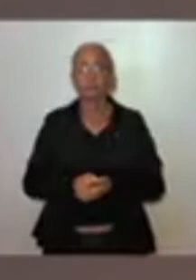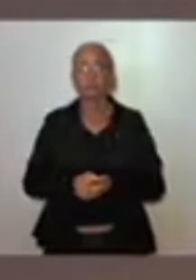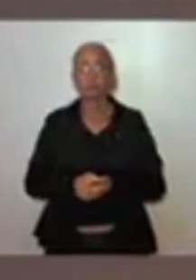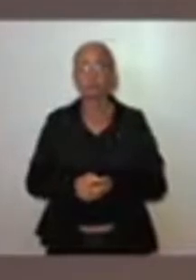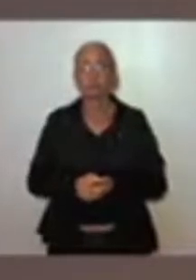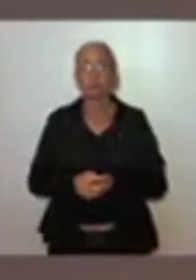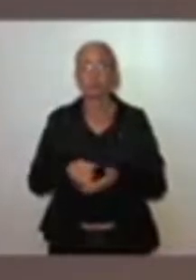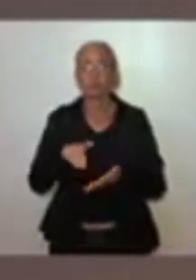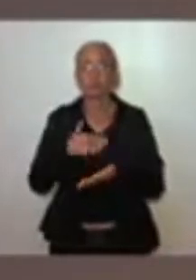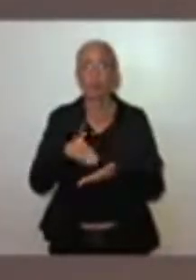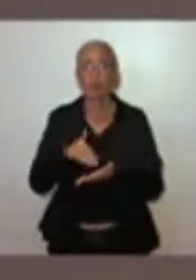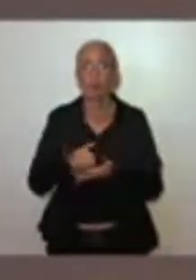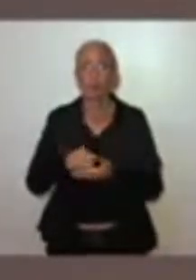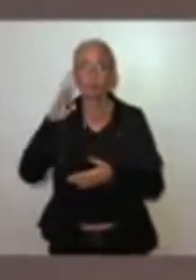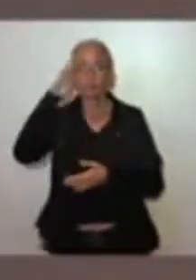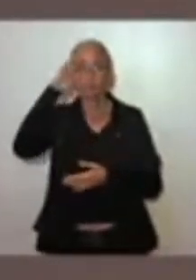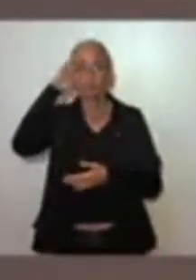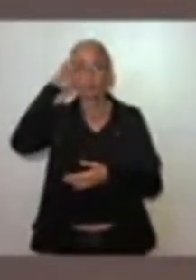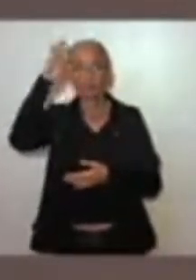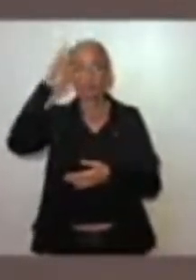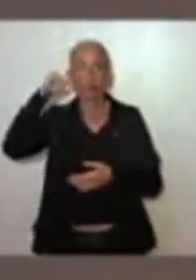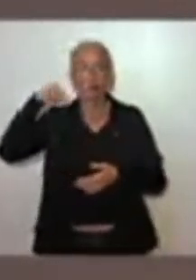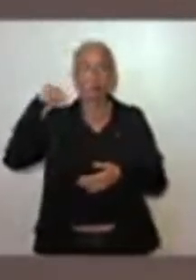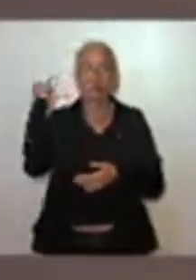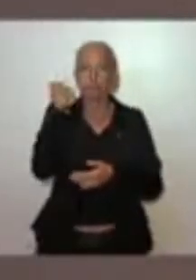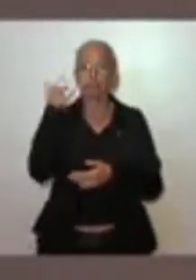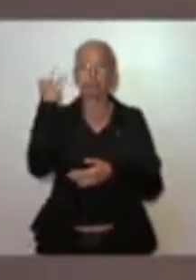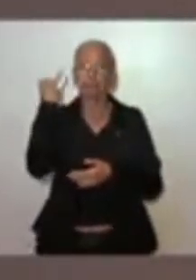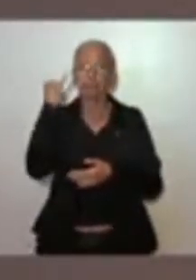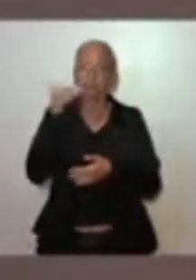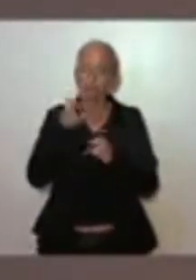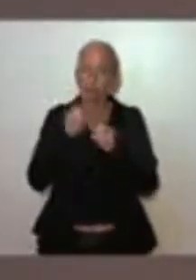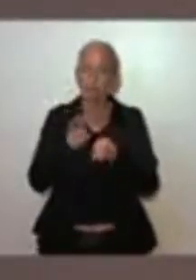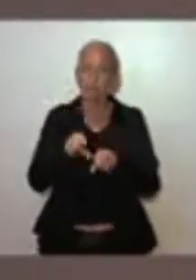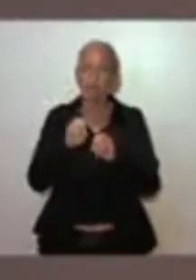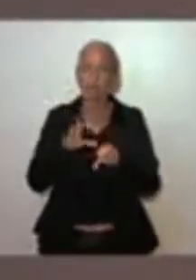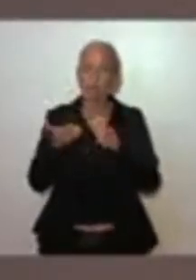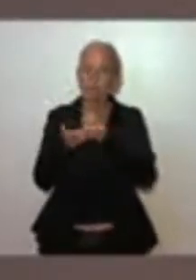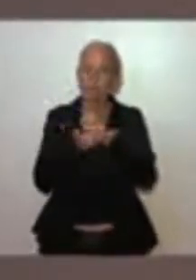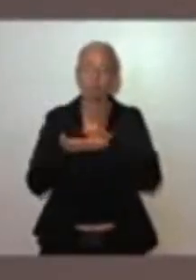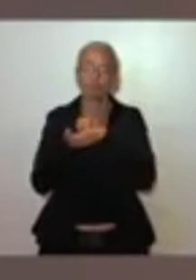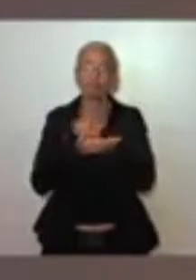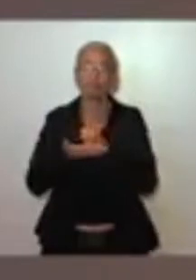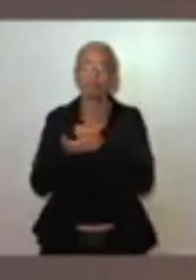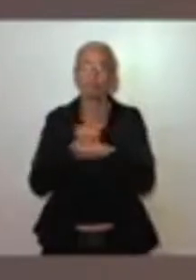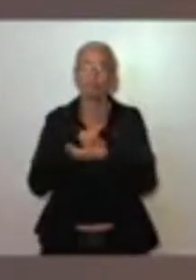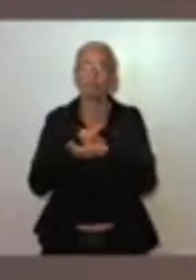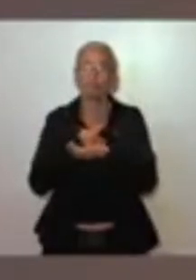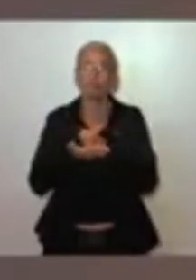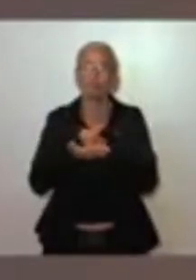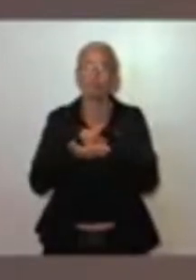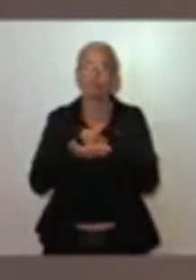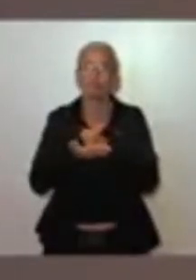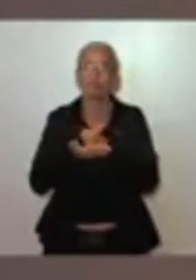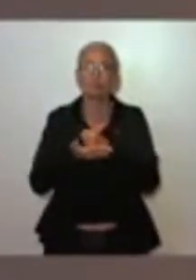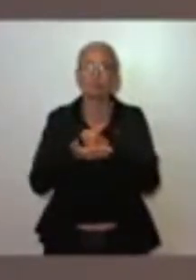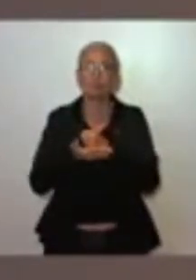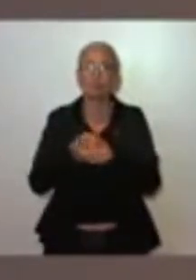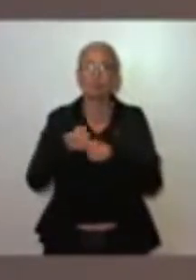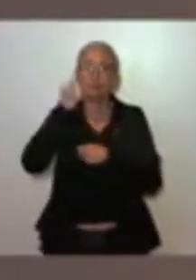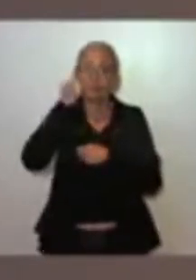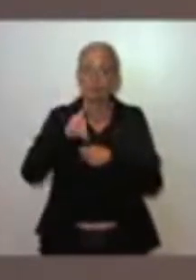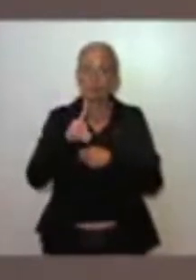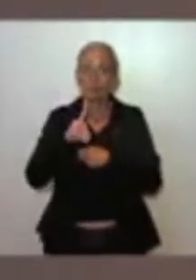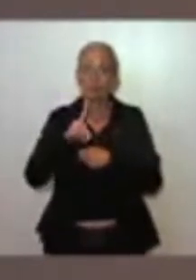prioridade máxima a educação básica a deficiência na